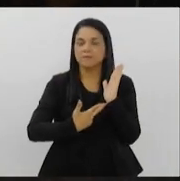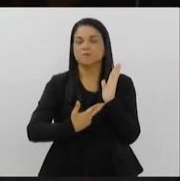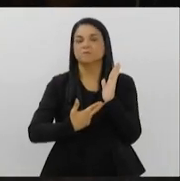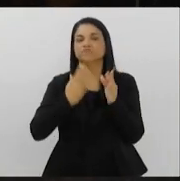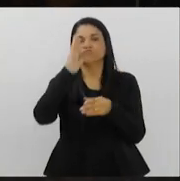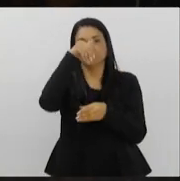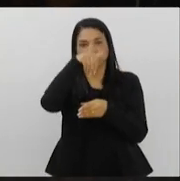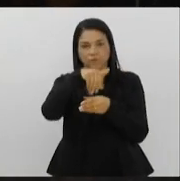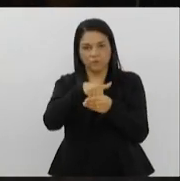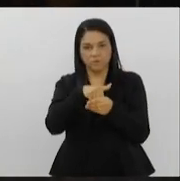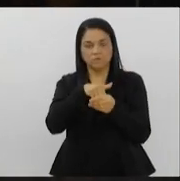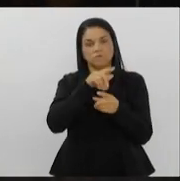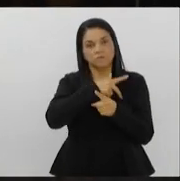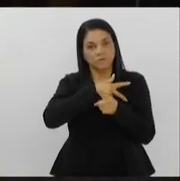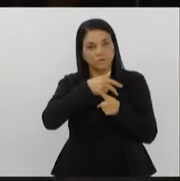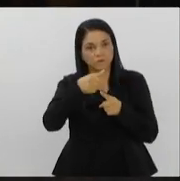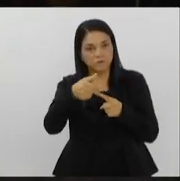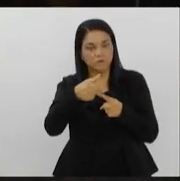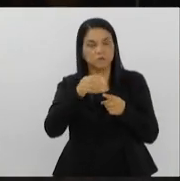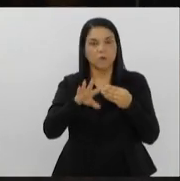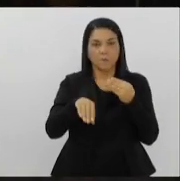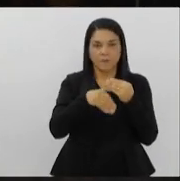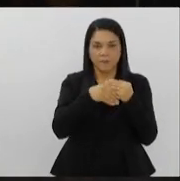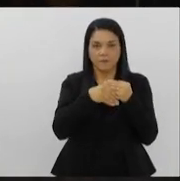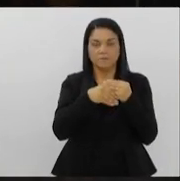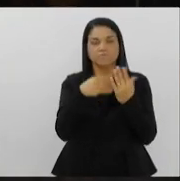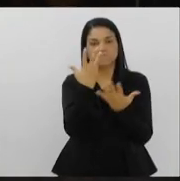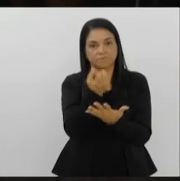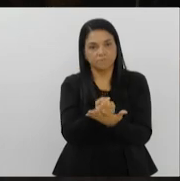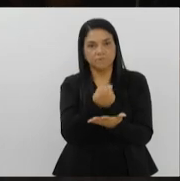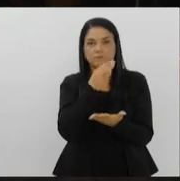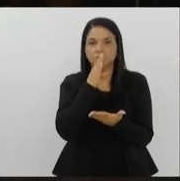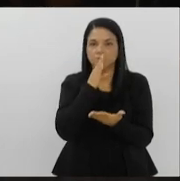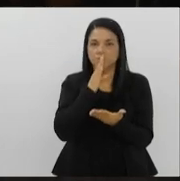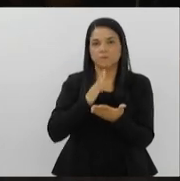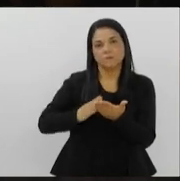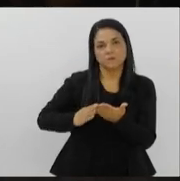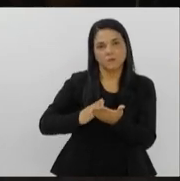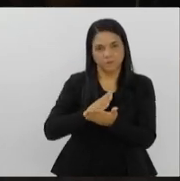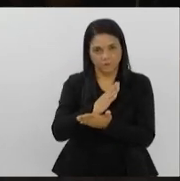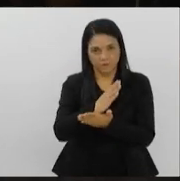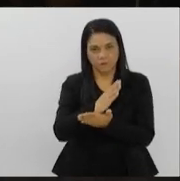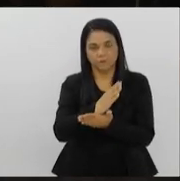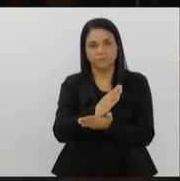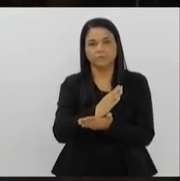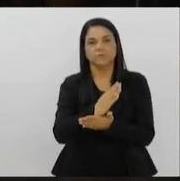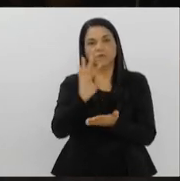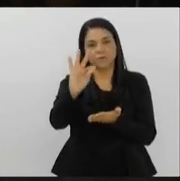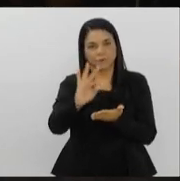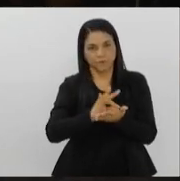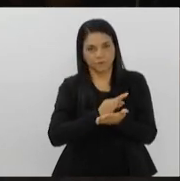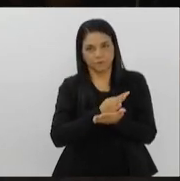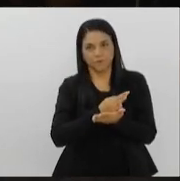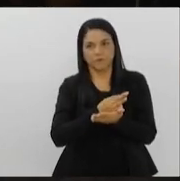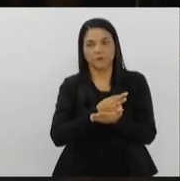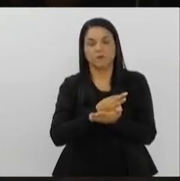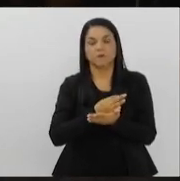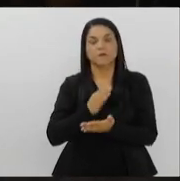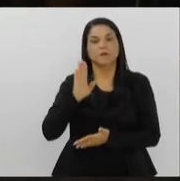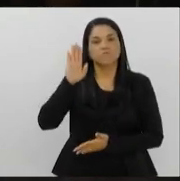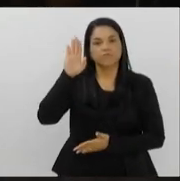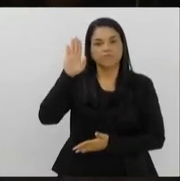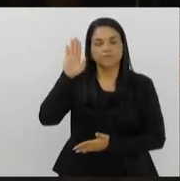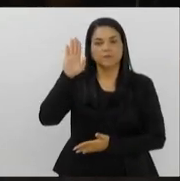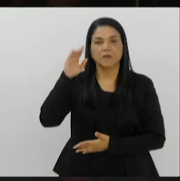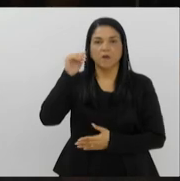Em votação, a redação do vencido, assim emendado. Os senhores que aprovam, permaneçam como estão. Aprovado, vai autógrafo. Para a declaração